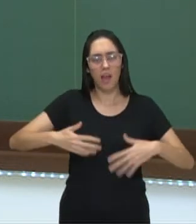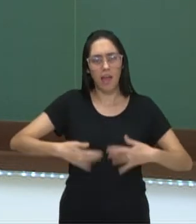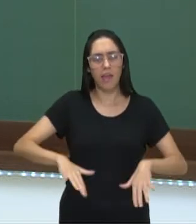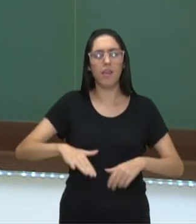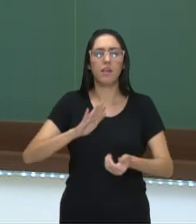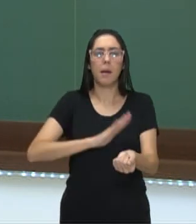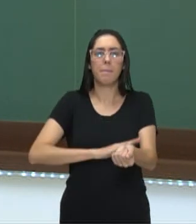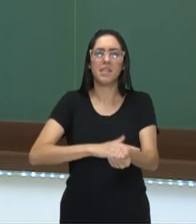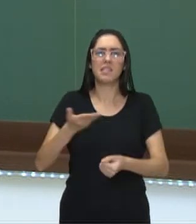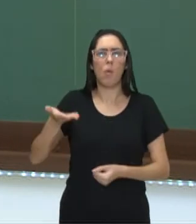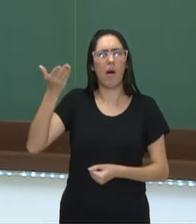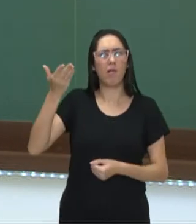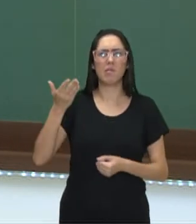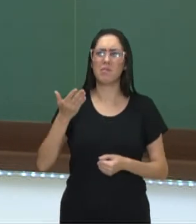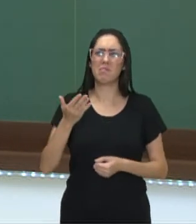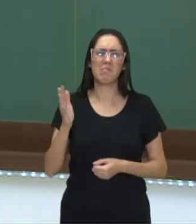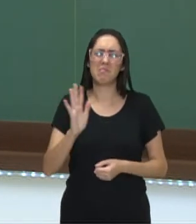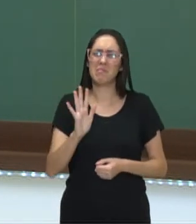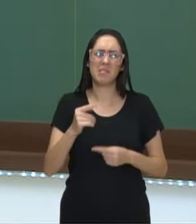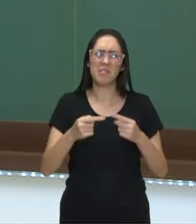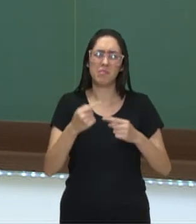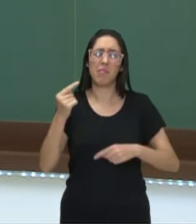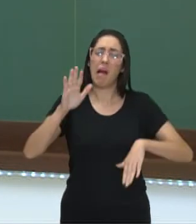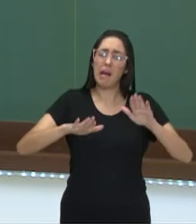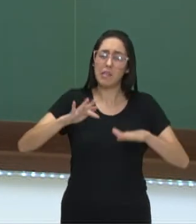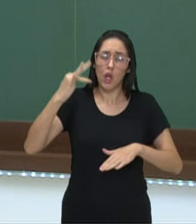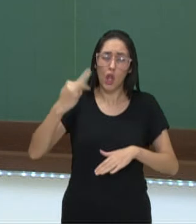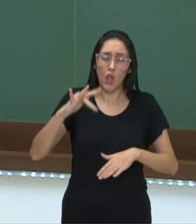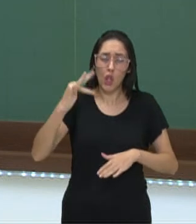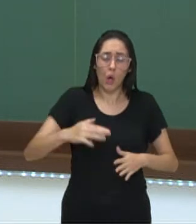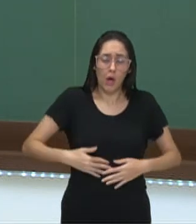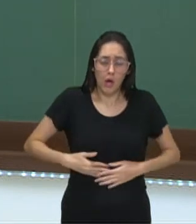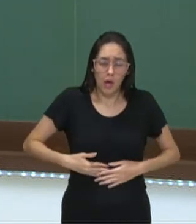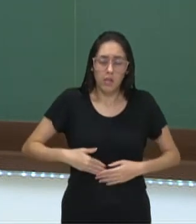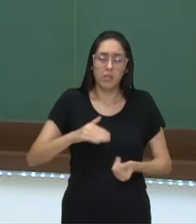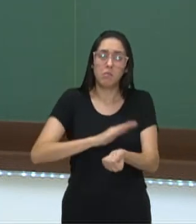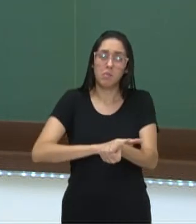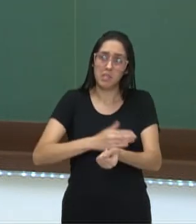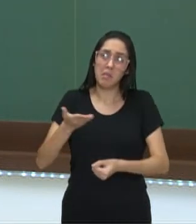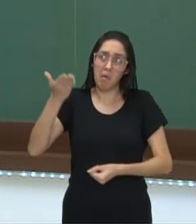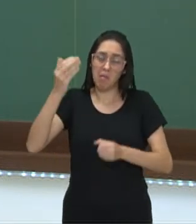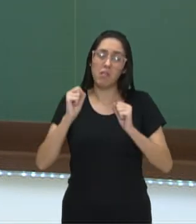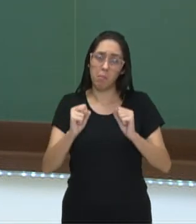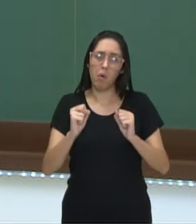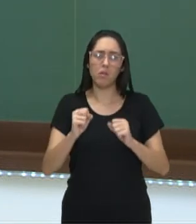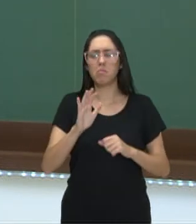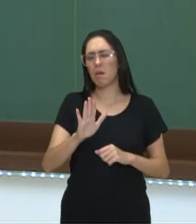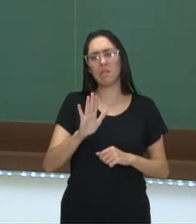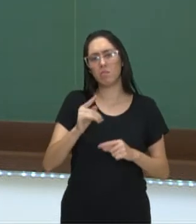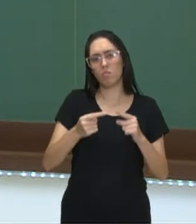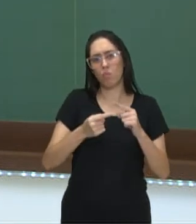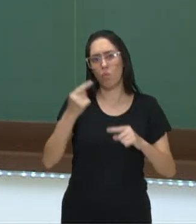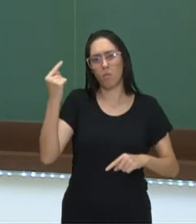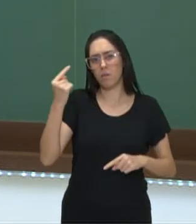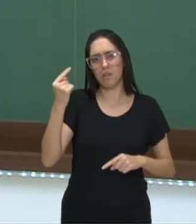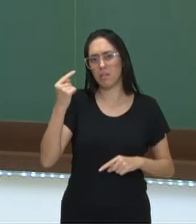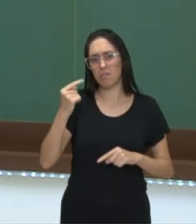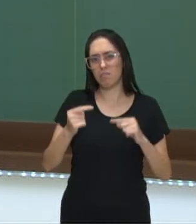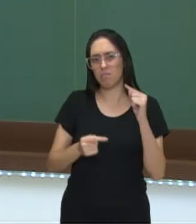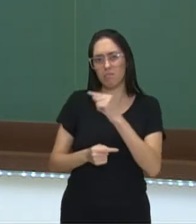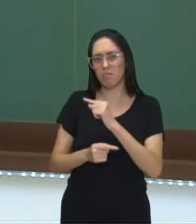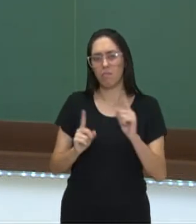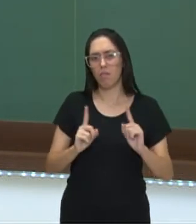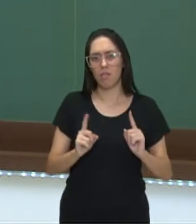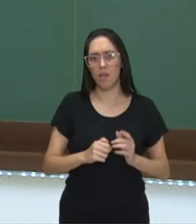Pode até ser que num caso extremo de muita dor, a pressão acabe subindo. mas não é um sintoma da intolerância, ok?